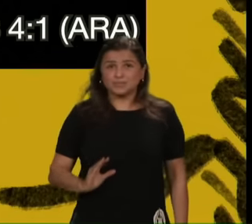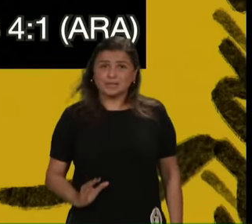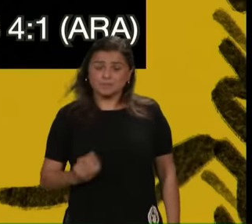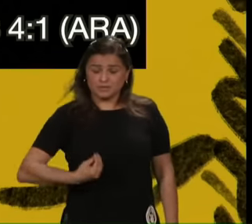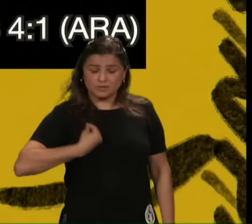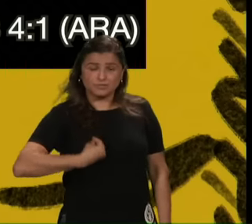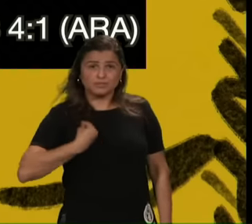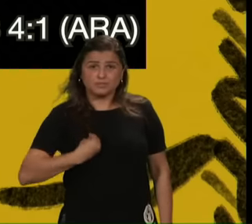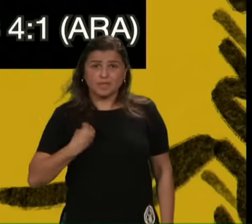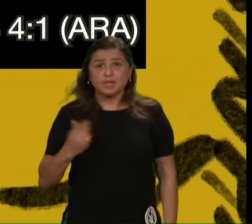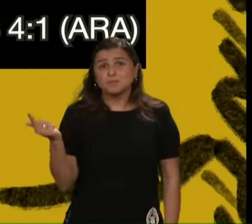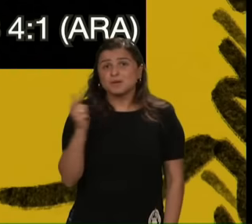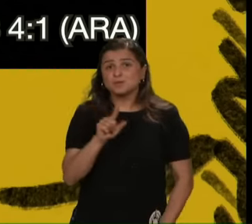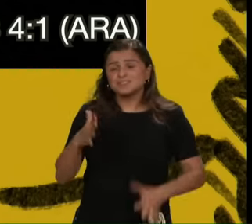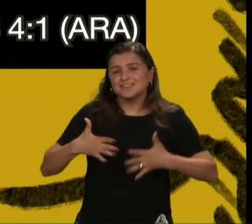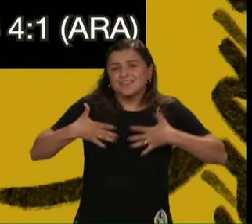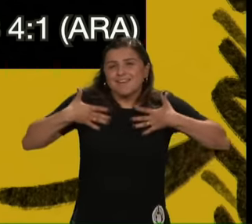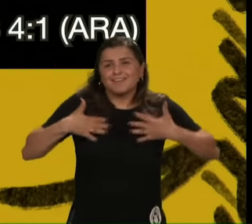agradar a Deus.